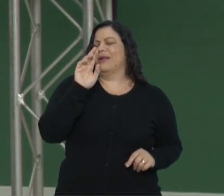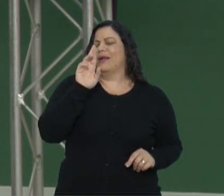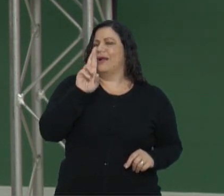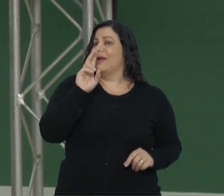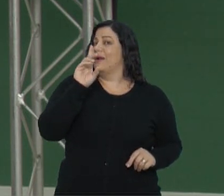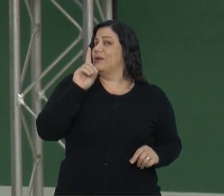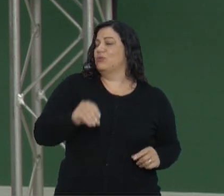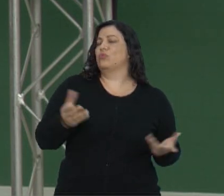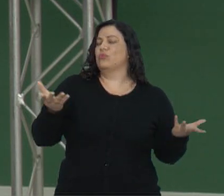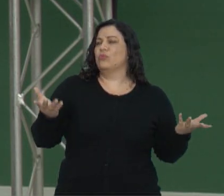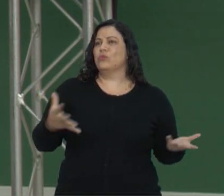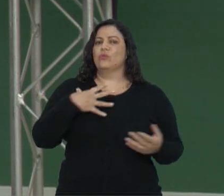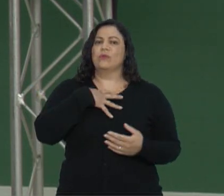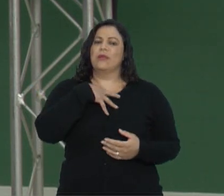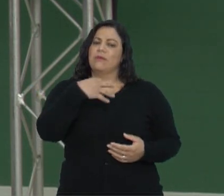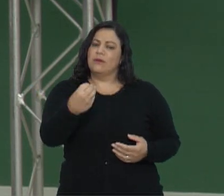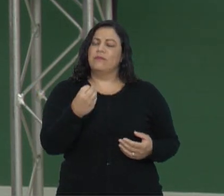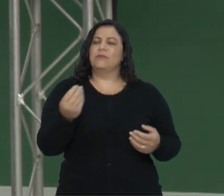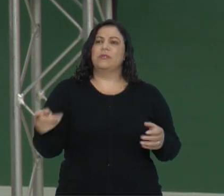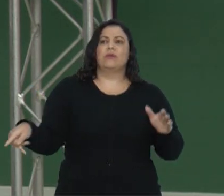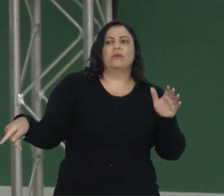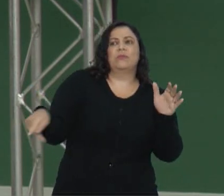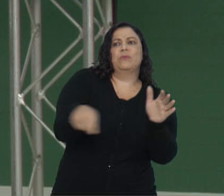E como ele era bastardo, ele não